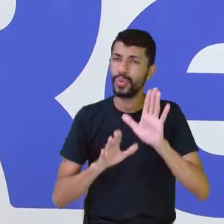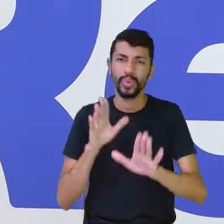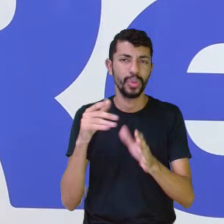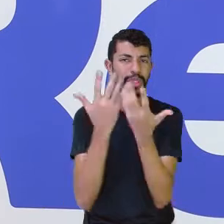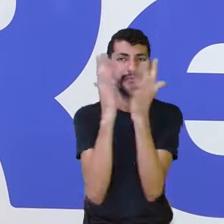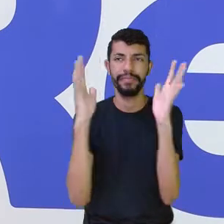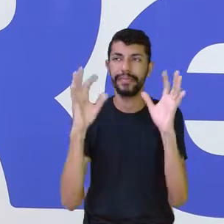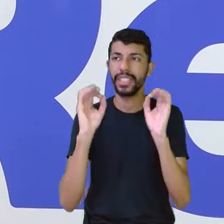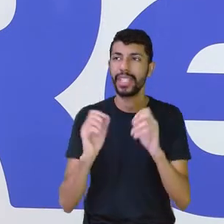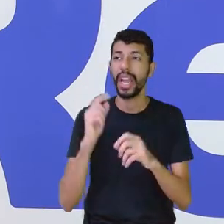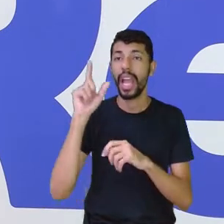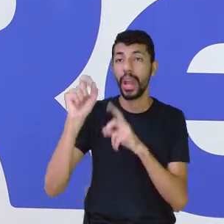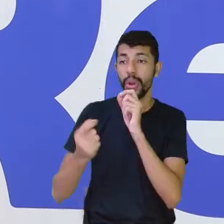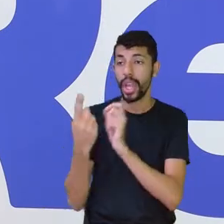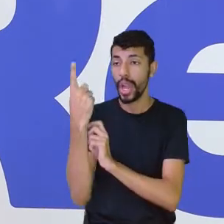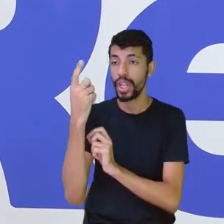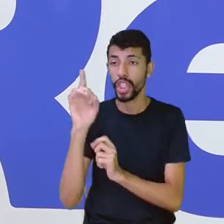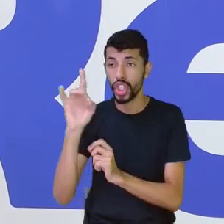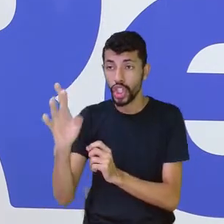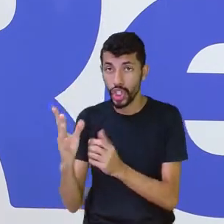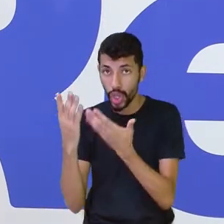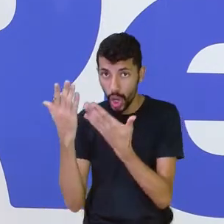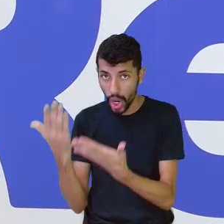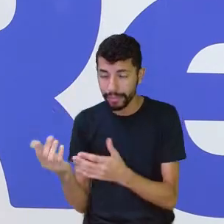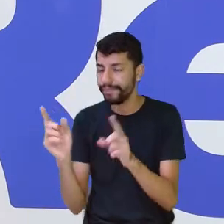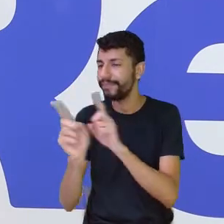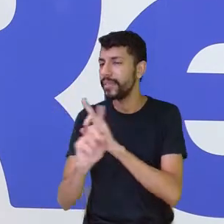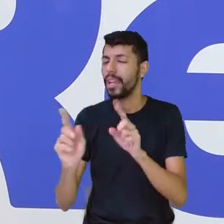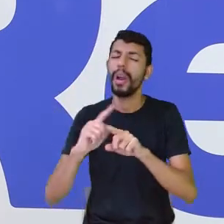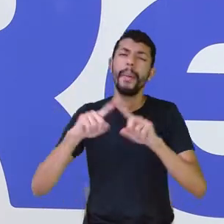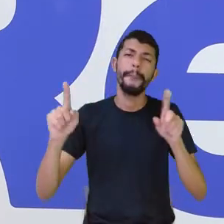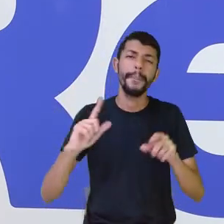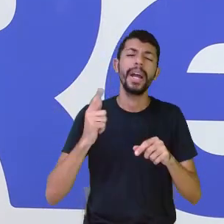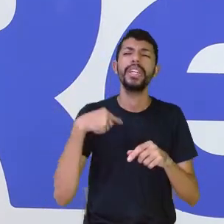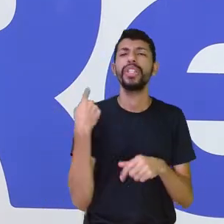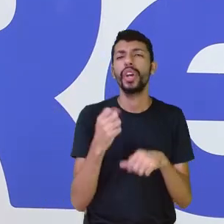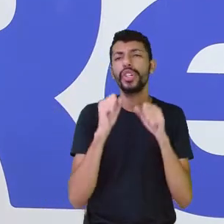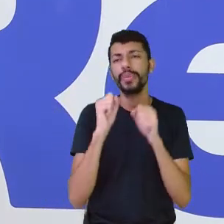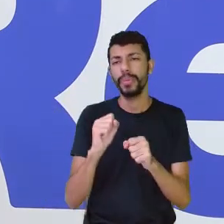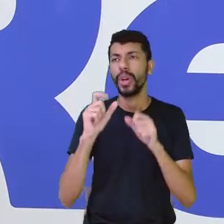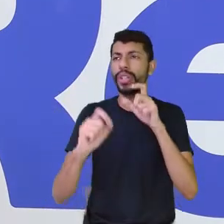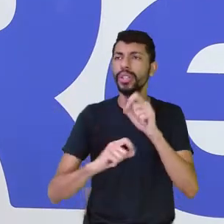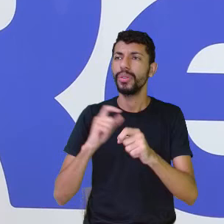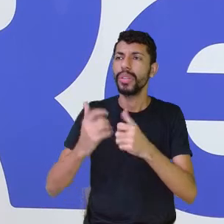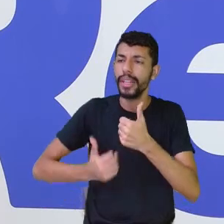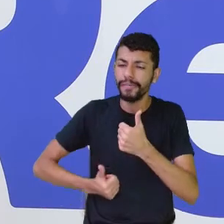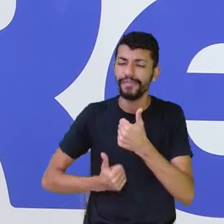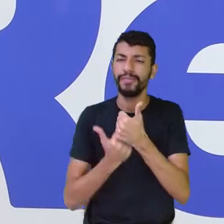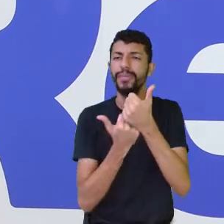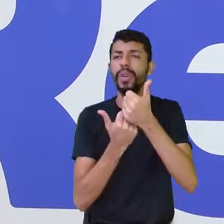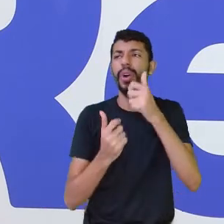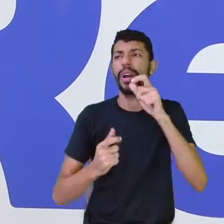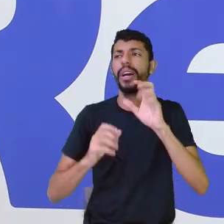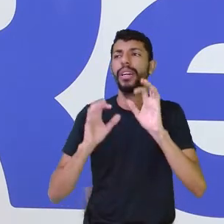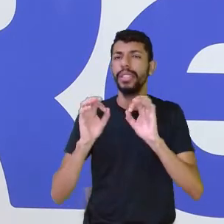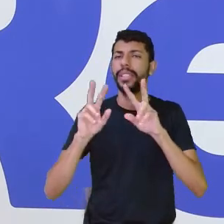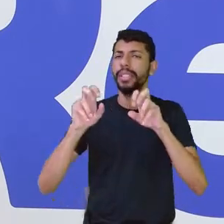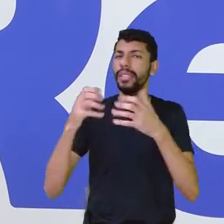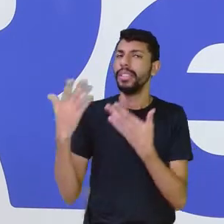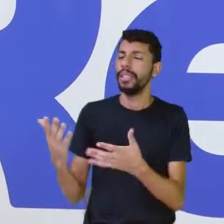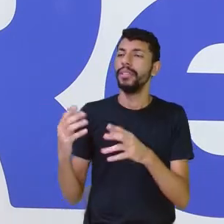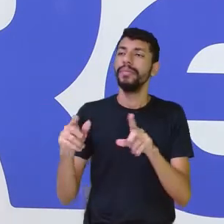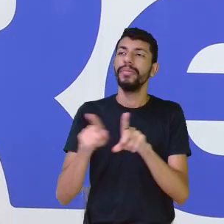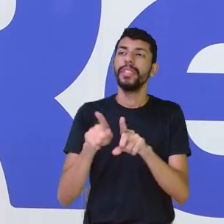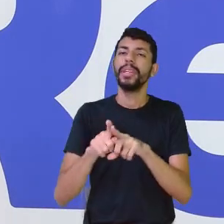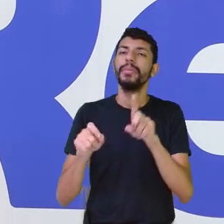Claro que não é o único fator, né, que fique bem claro, mas a gente pode fazer uma parte legal dessa questão. E eles